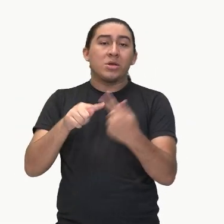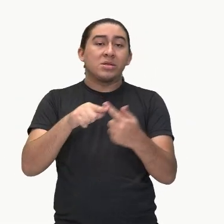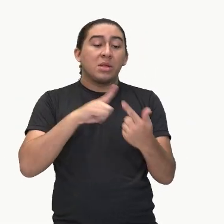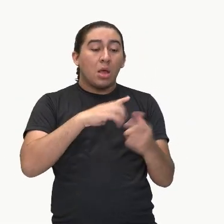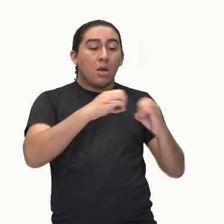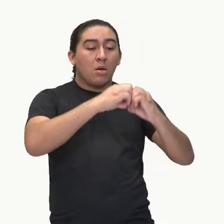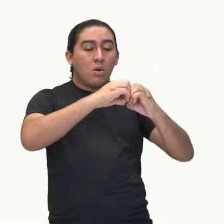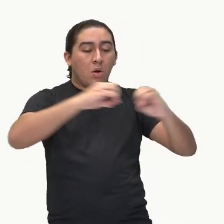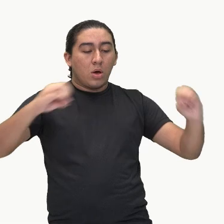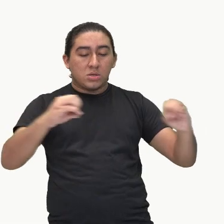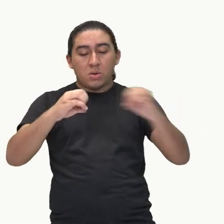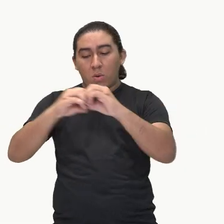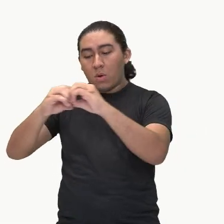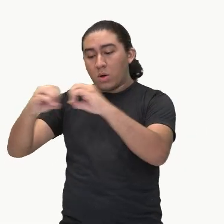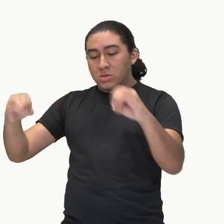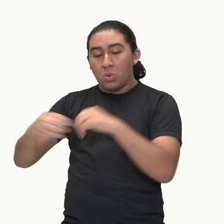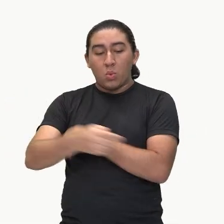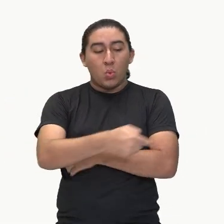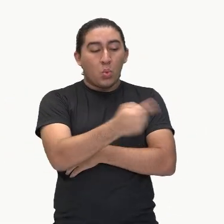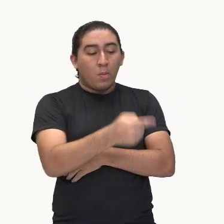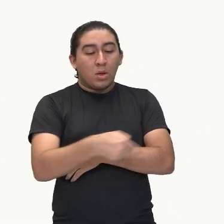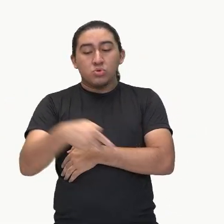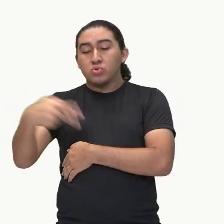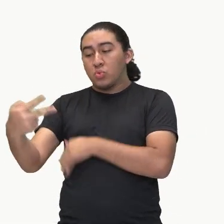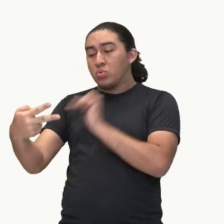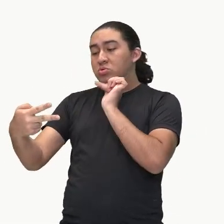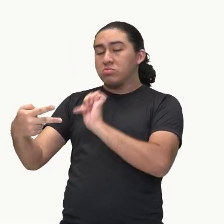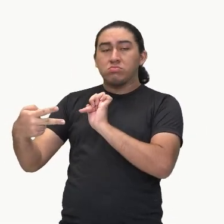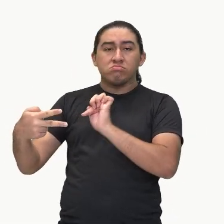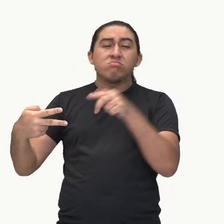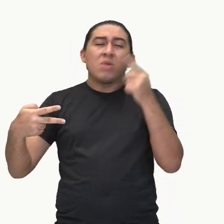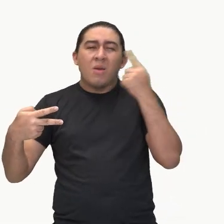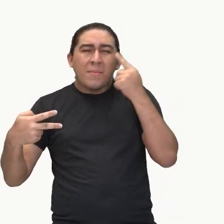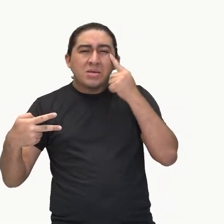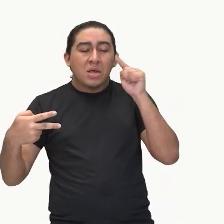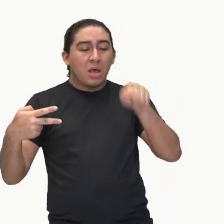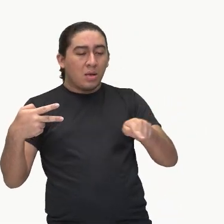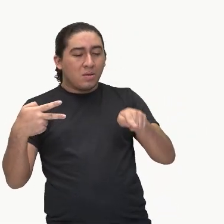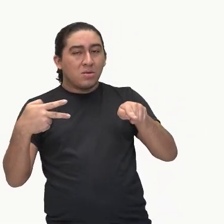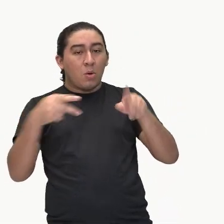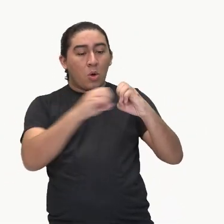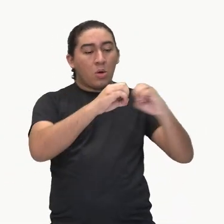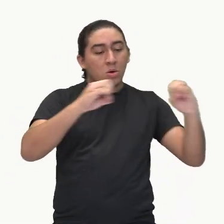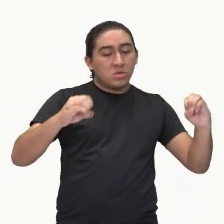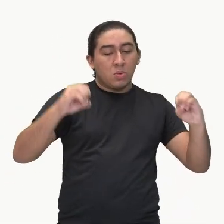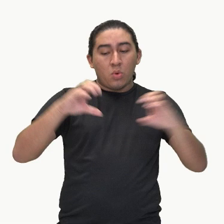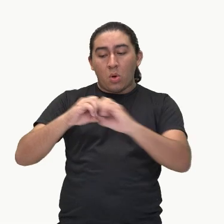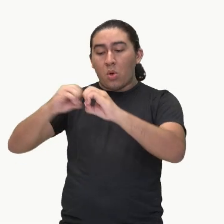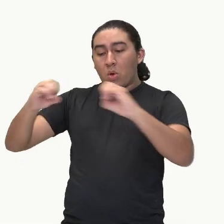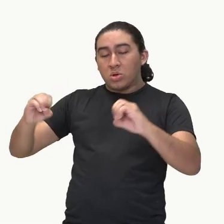nesse período que é composto, não é? Uma das ações está numa oração e a